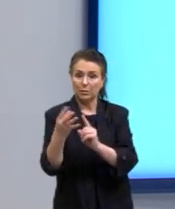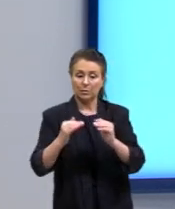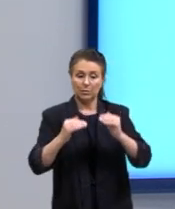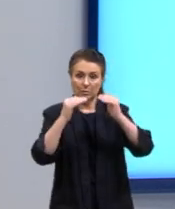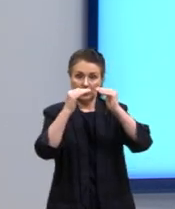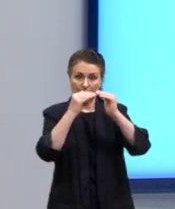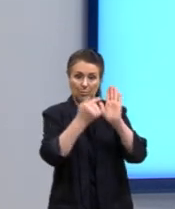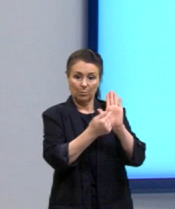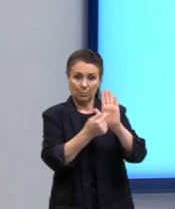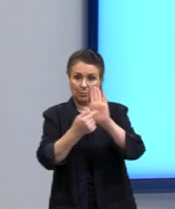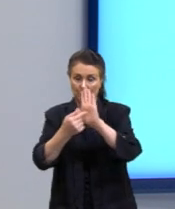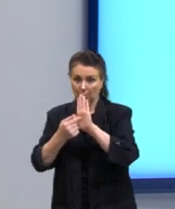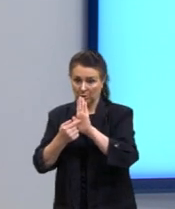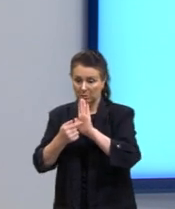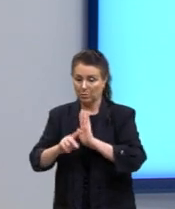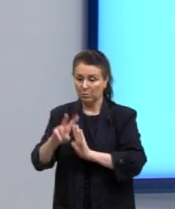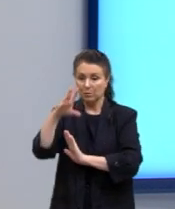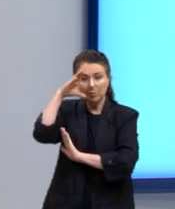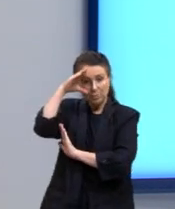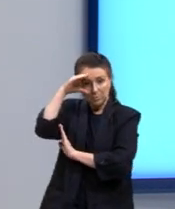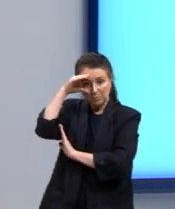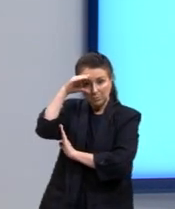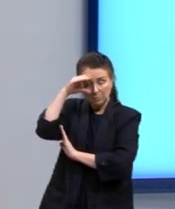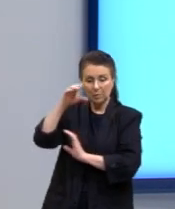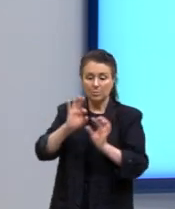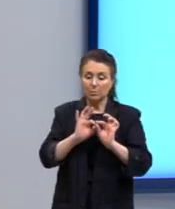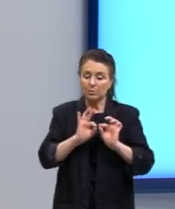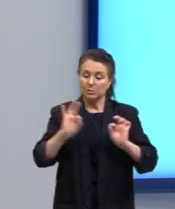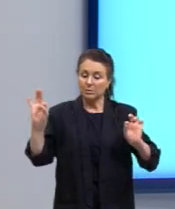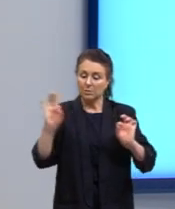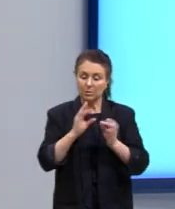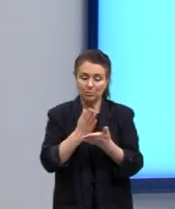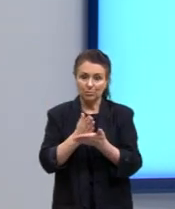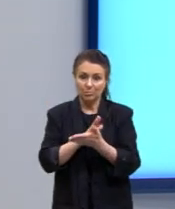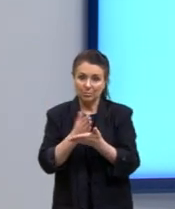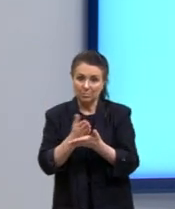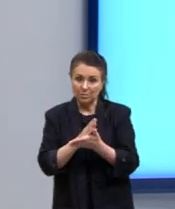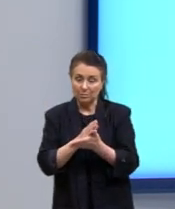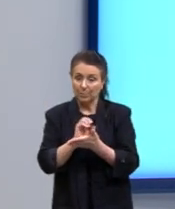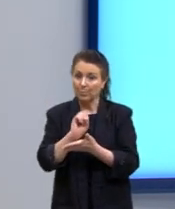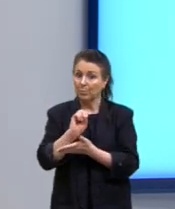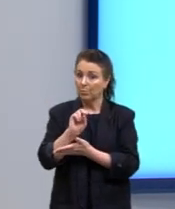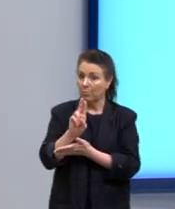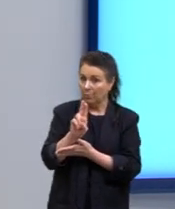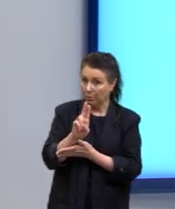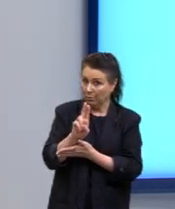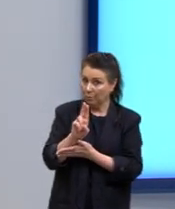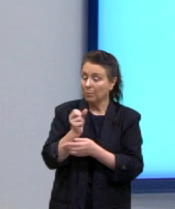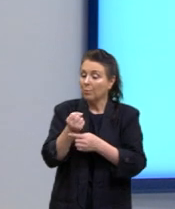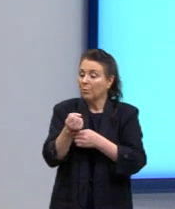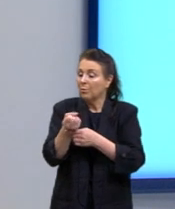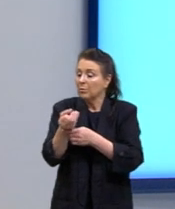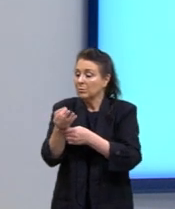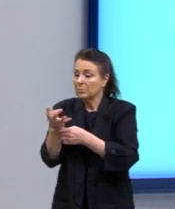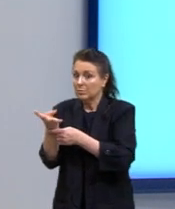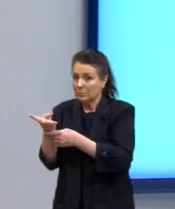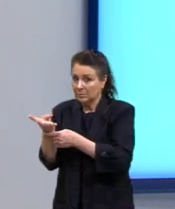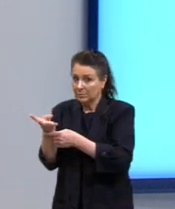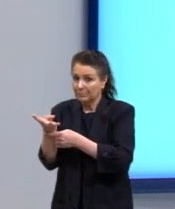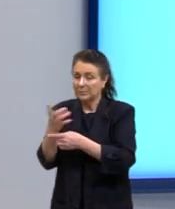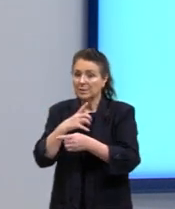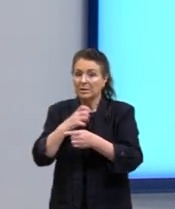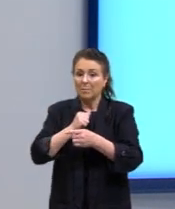observados tendem a estar distantes da Média Ou seja a distribuição ela seria um pouquinho mais